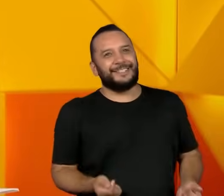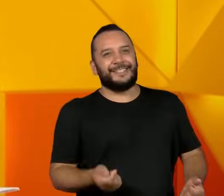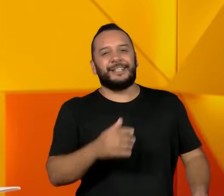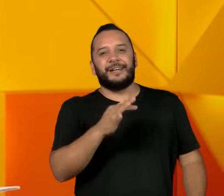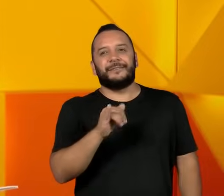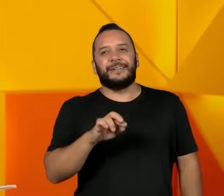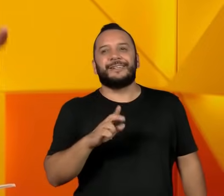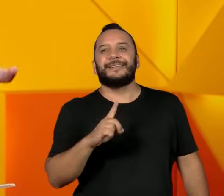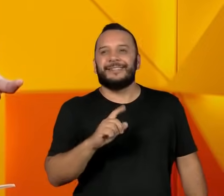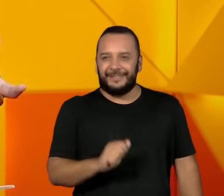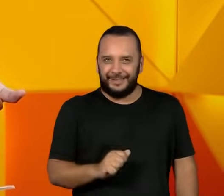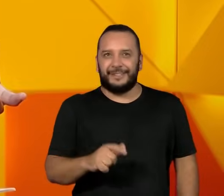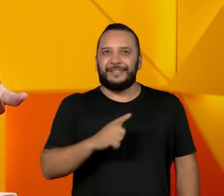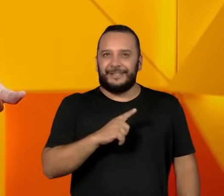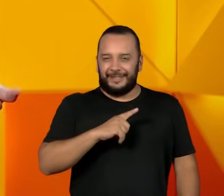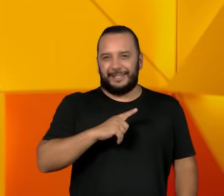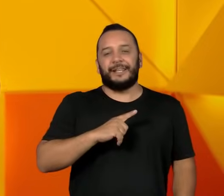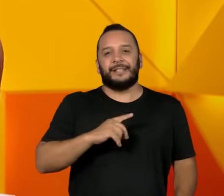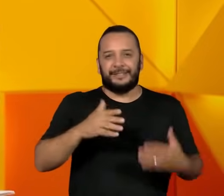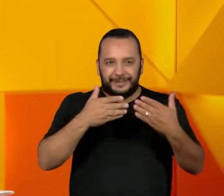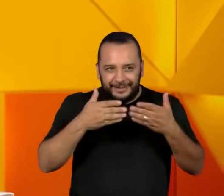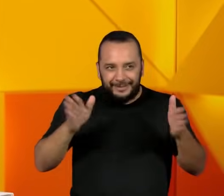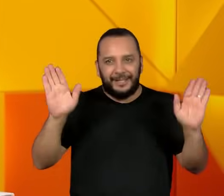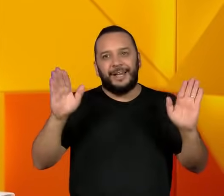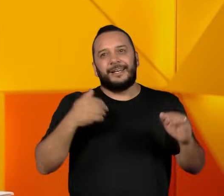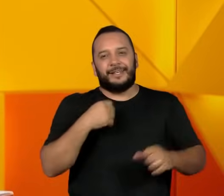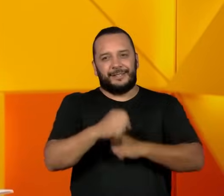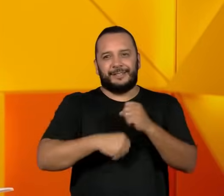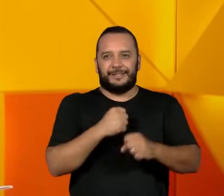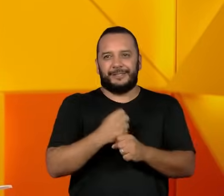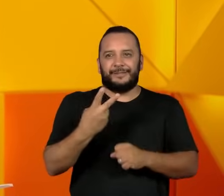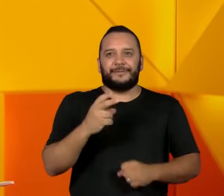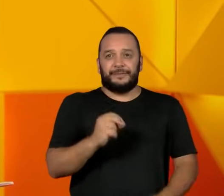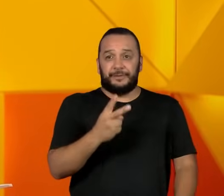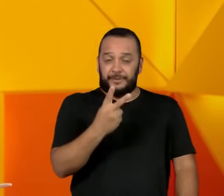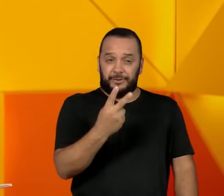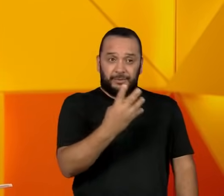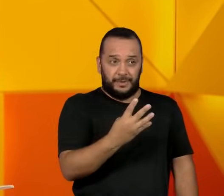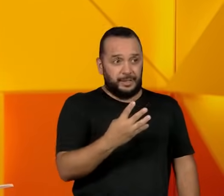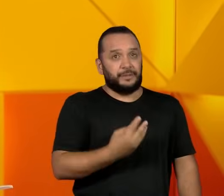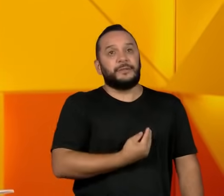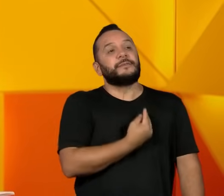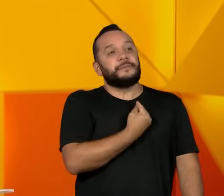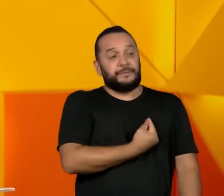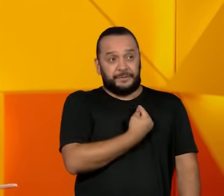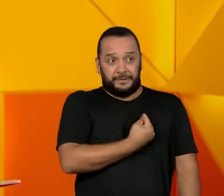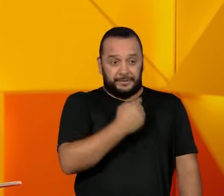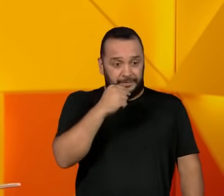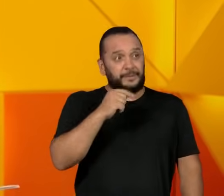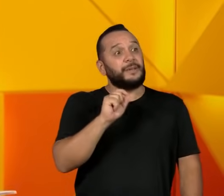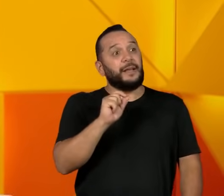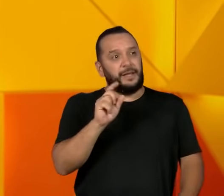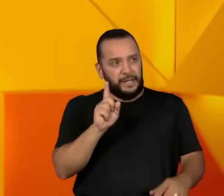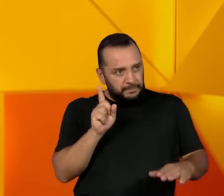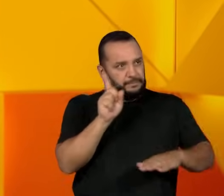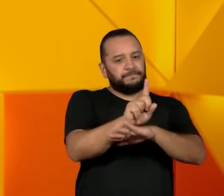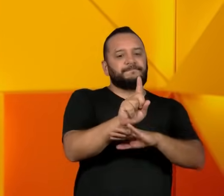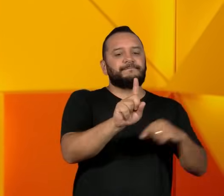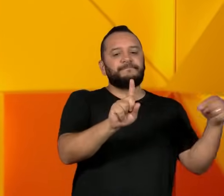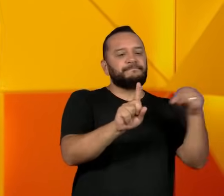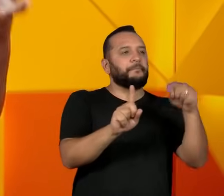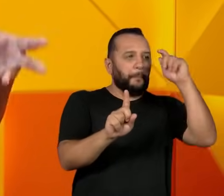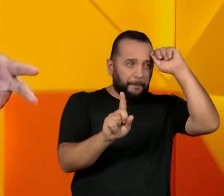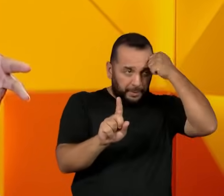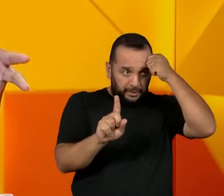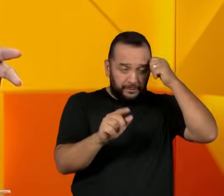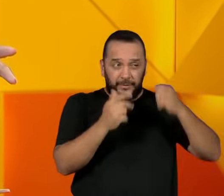Fernanda, ainda muitas estreias estão previstas para 2024 com a presença de protagonistas pretos. Me fala, você acredita que